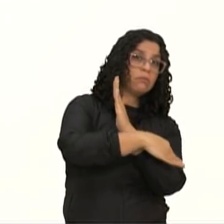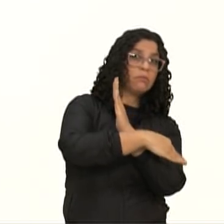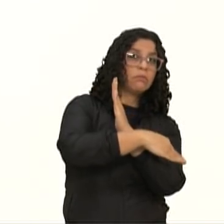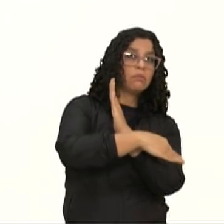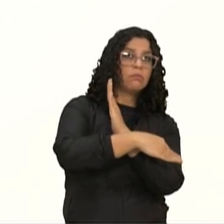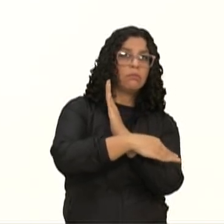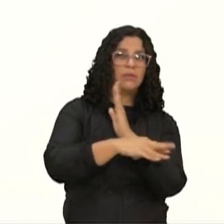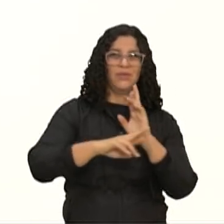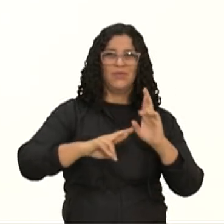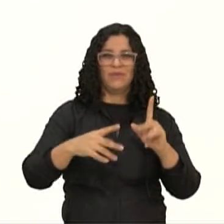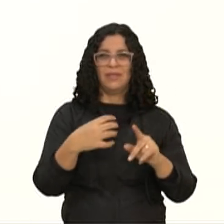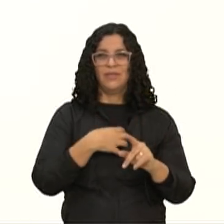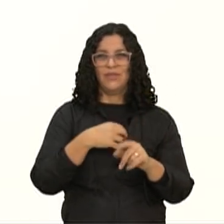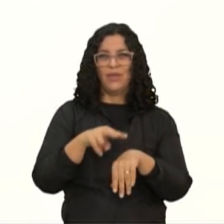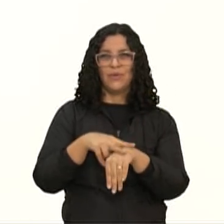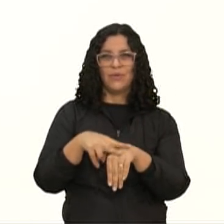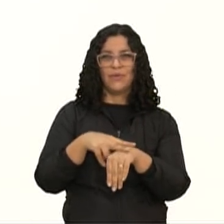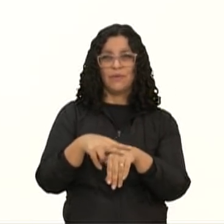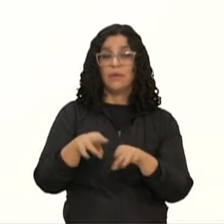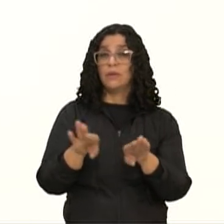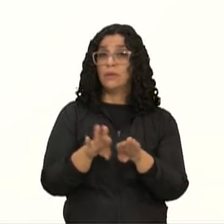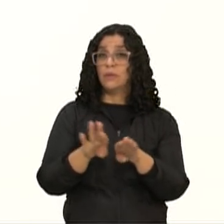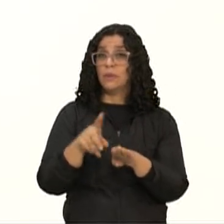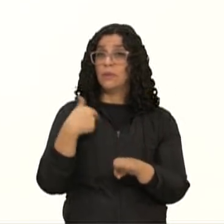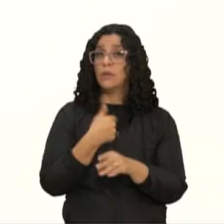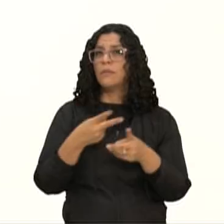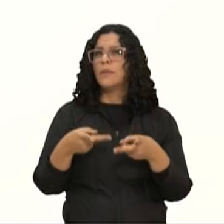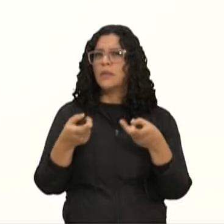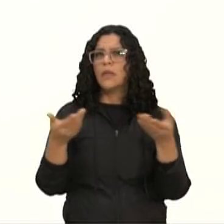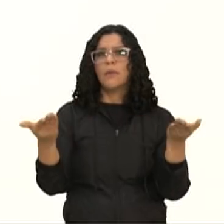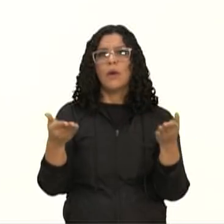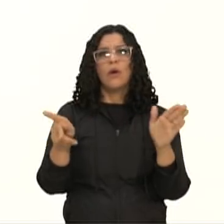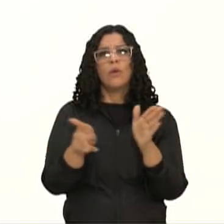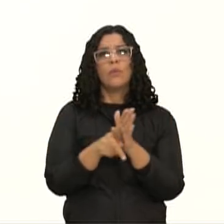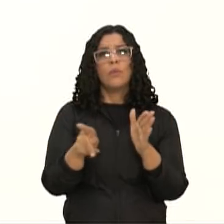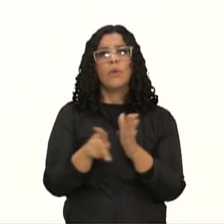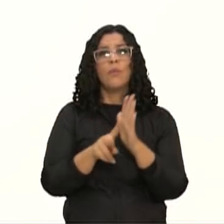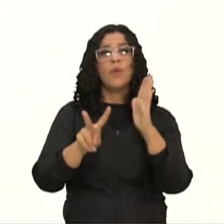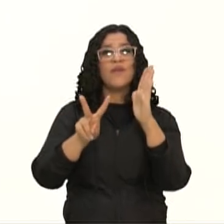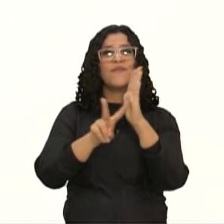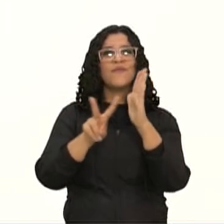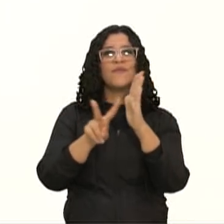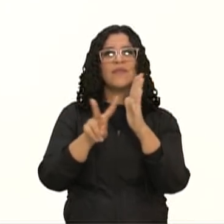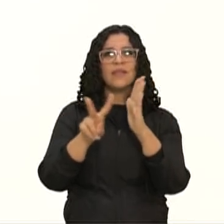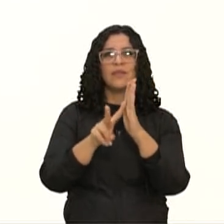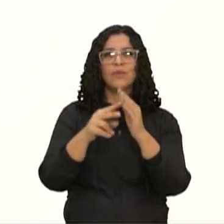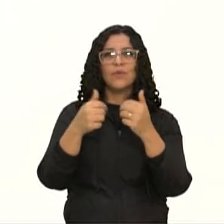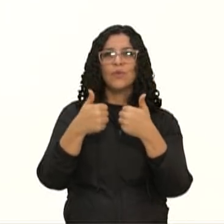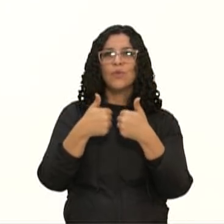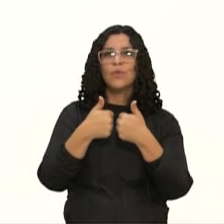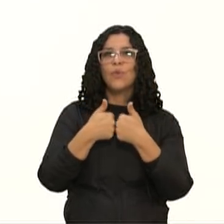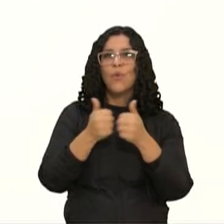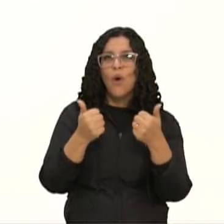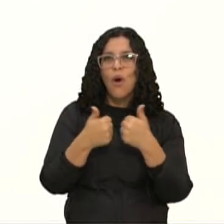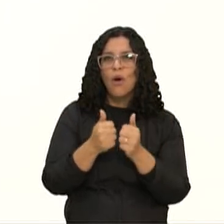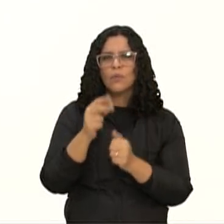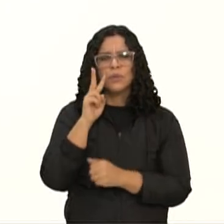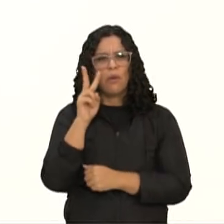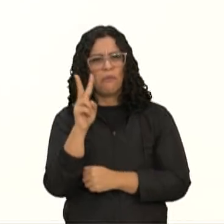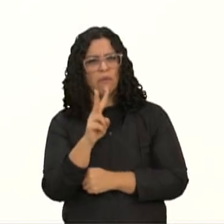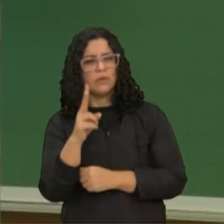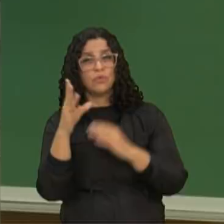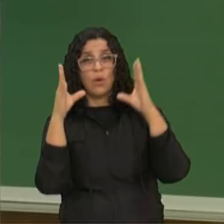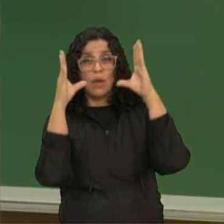ali. Então, em muitos casos, você consegue estar percebendo isso, por exemplo, no vidro do ônibus. Ali você olha, por exemplo,